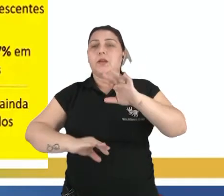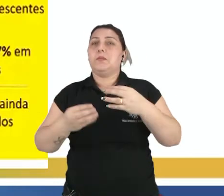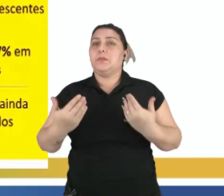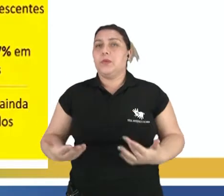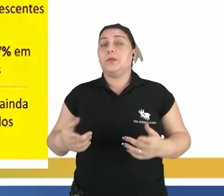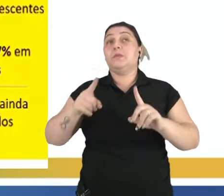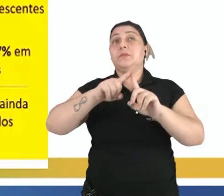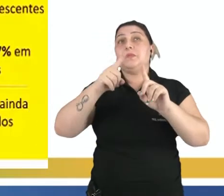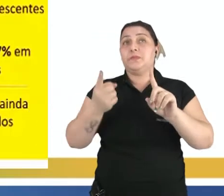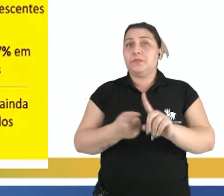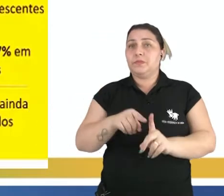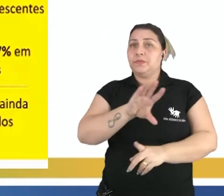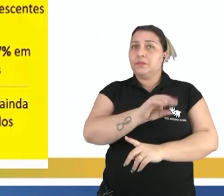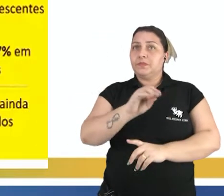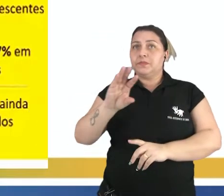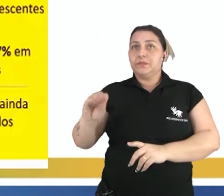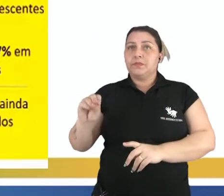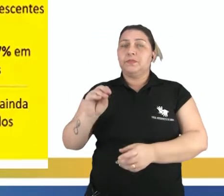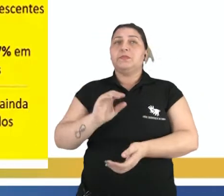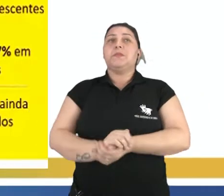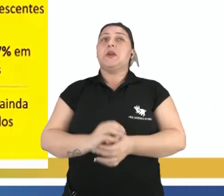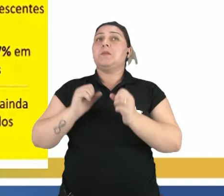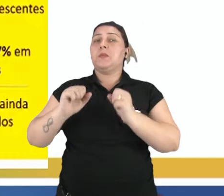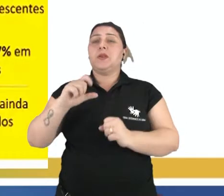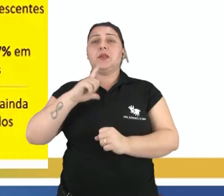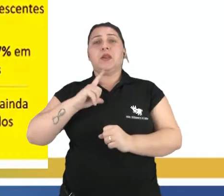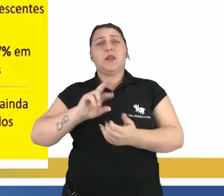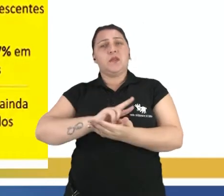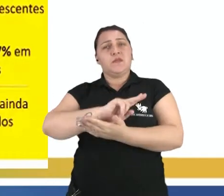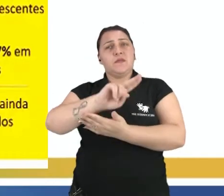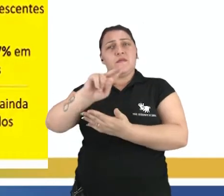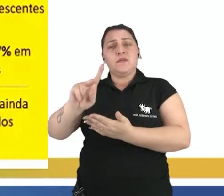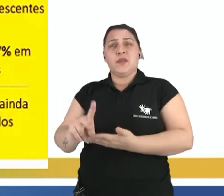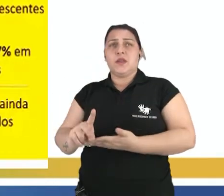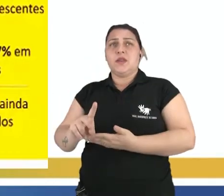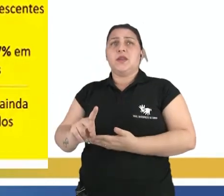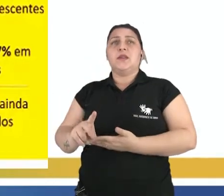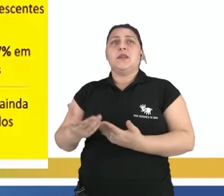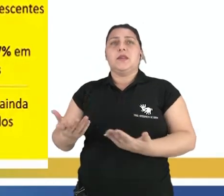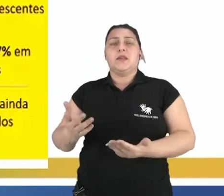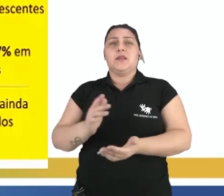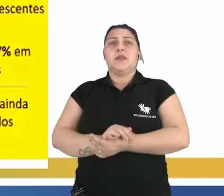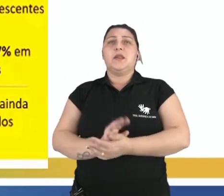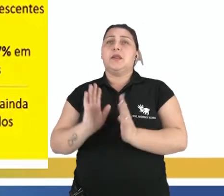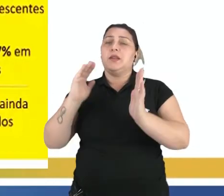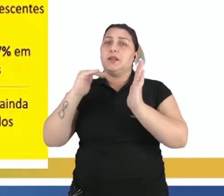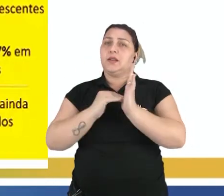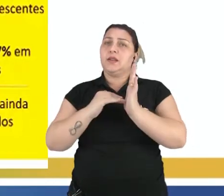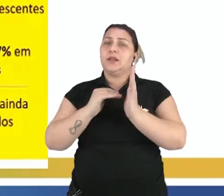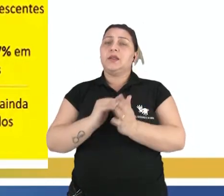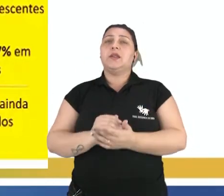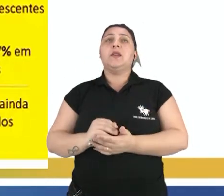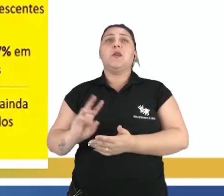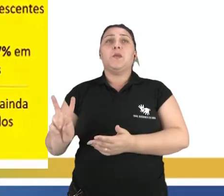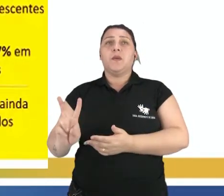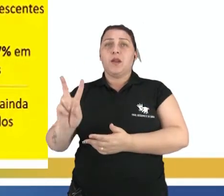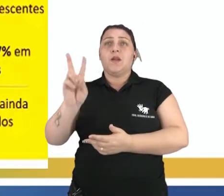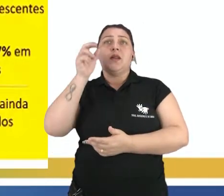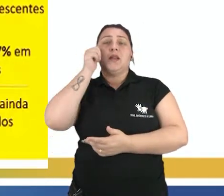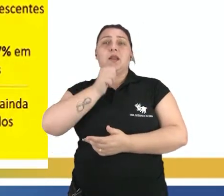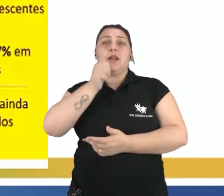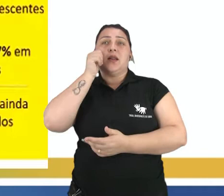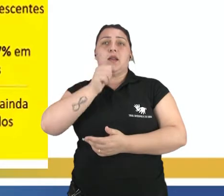Bom, o índice de gravidez na adolescência, ele pode ter diversas causas, inclusive até o valor da